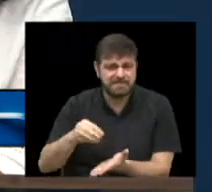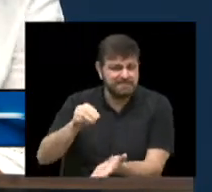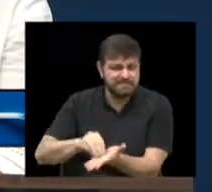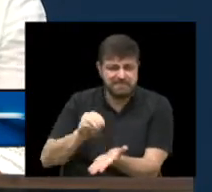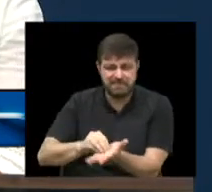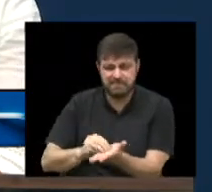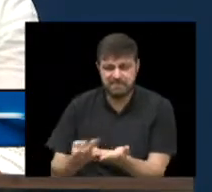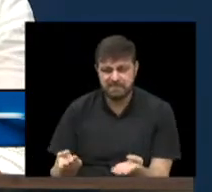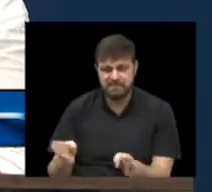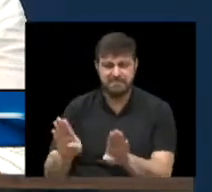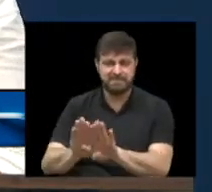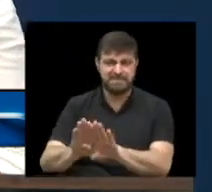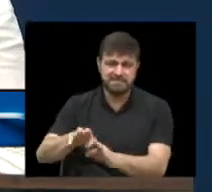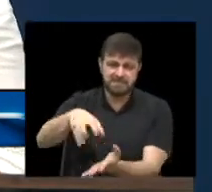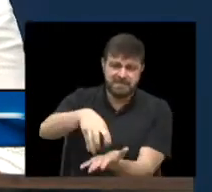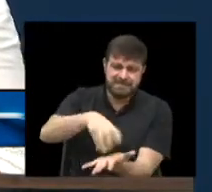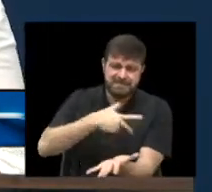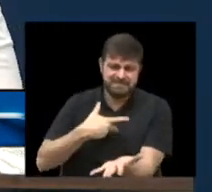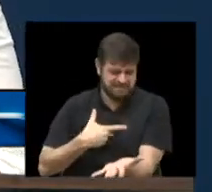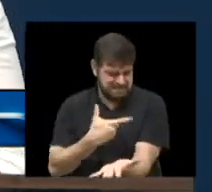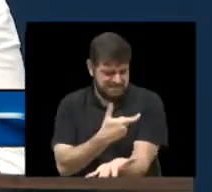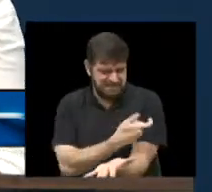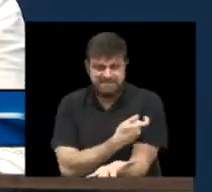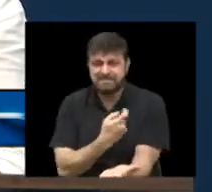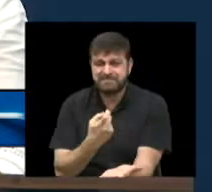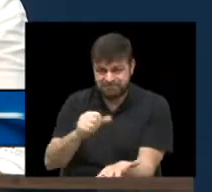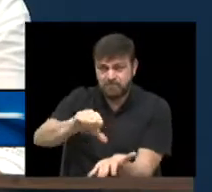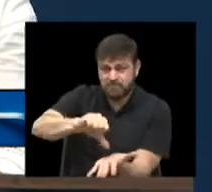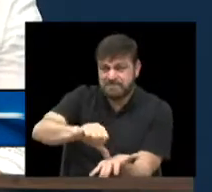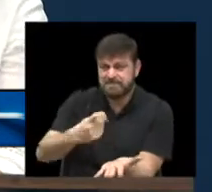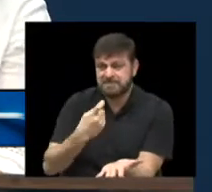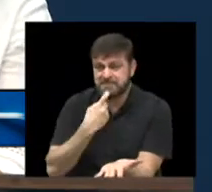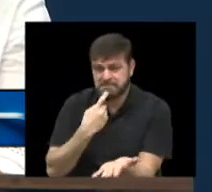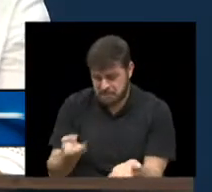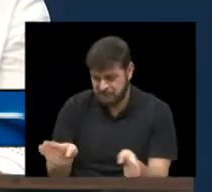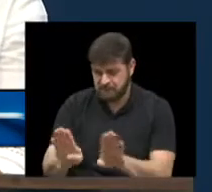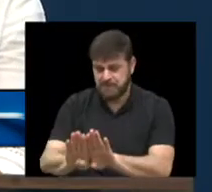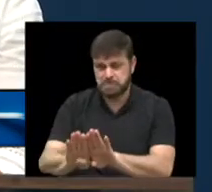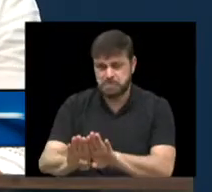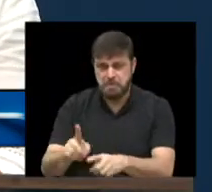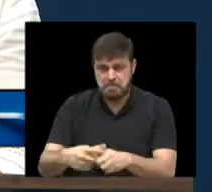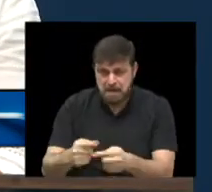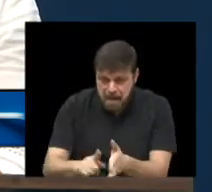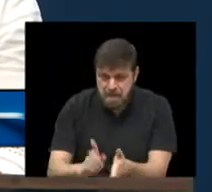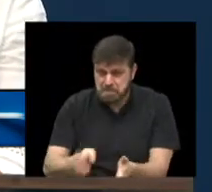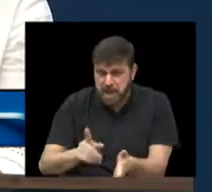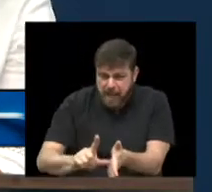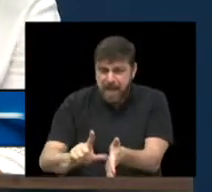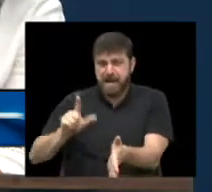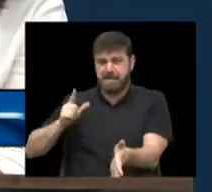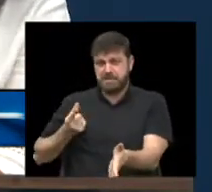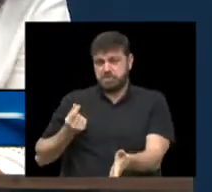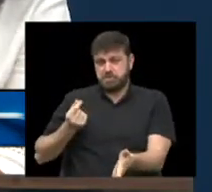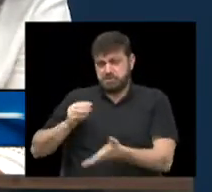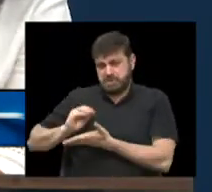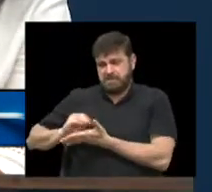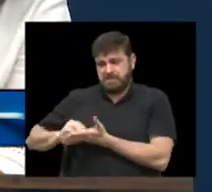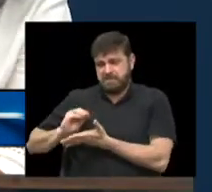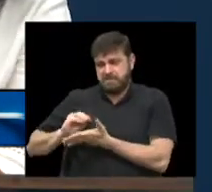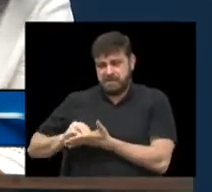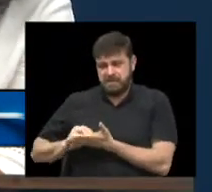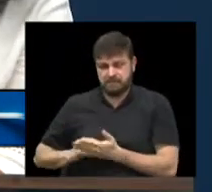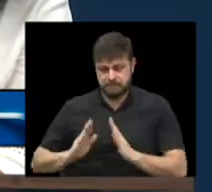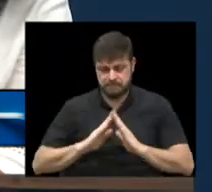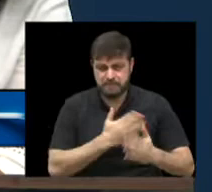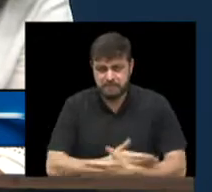A UPA do centro, os problemas infraestruturais que levaram ao fechamento da UPA do centro é anterior à crise econômica. A situação das creches,